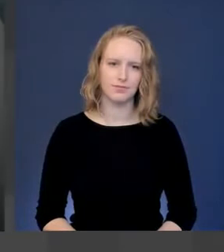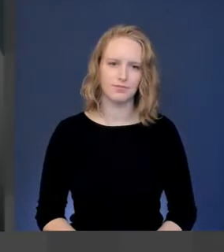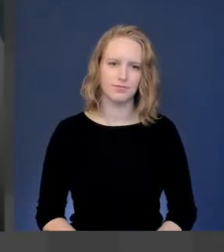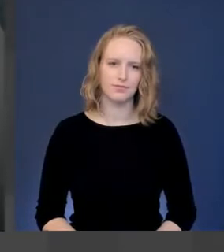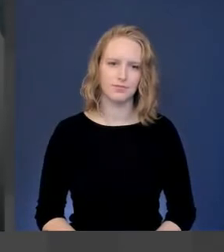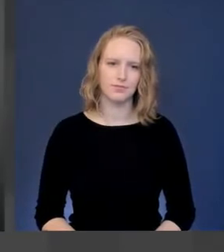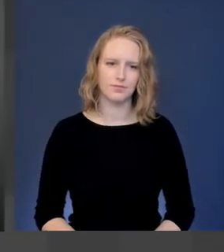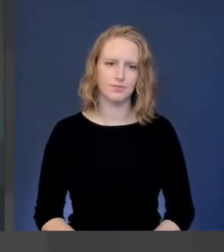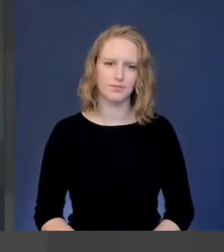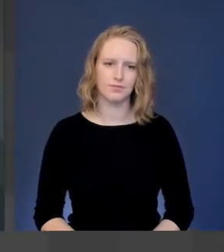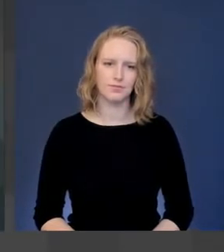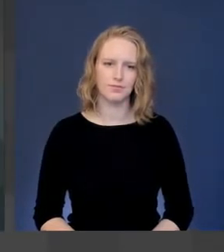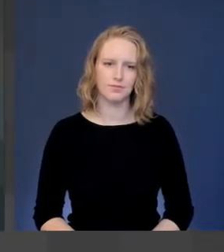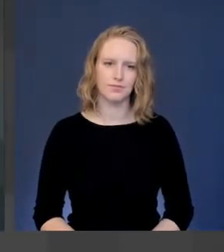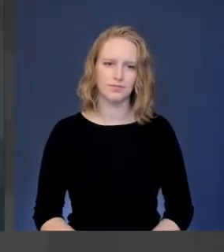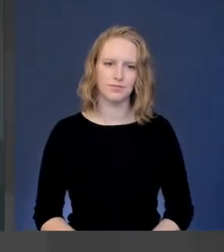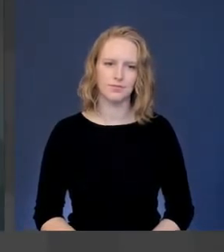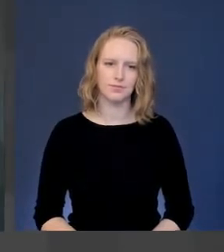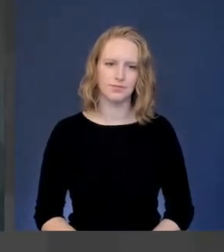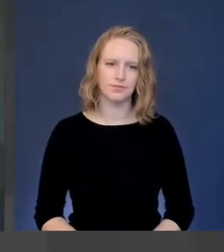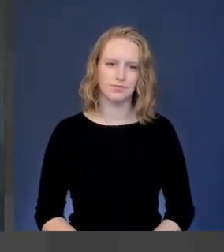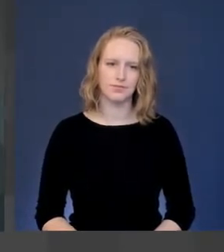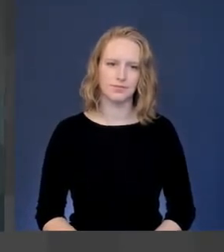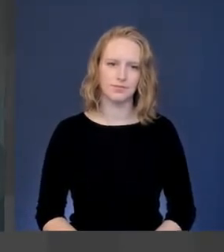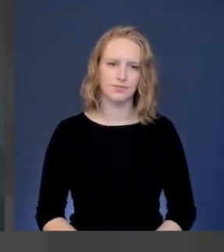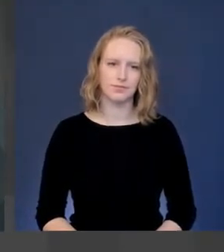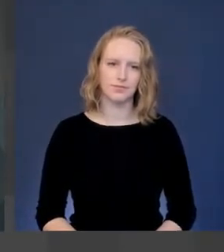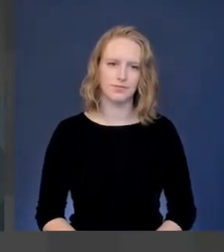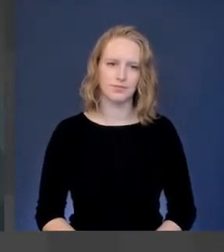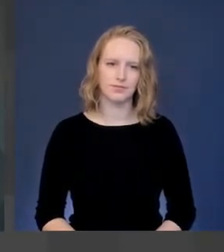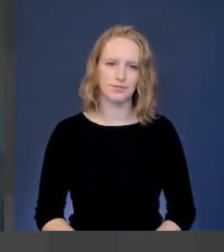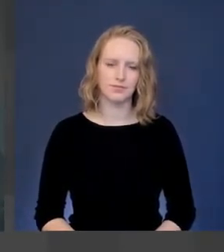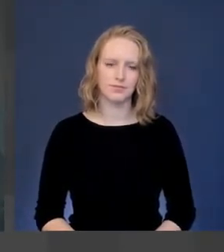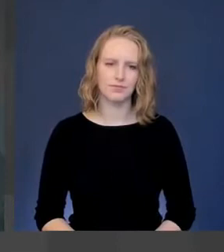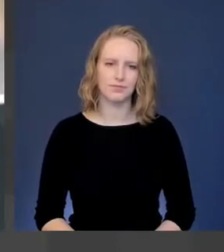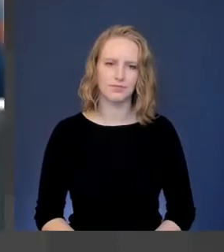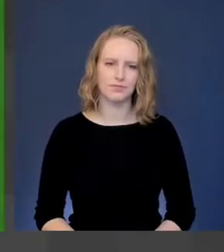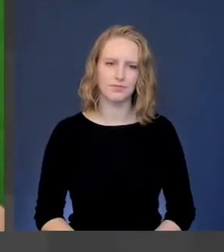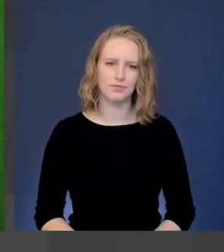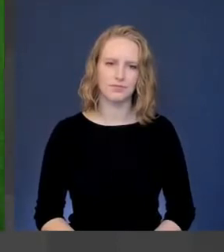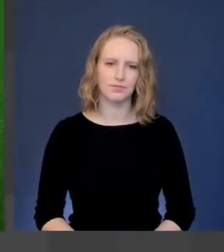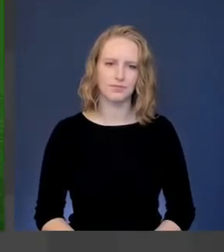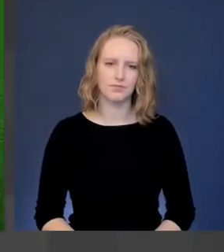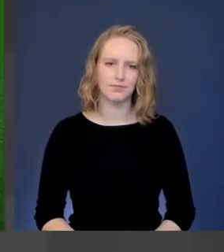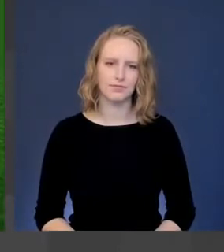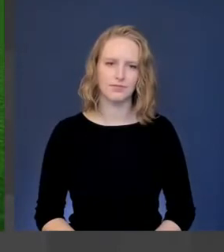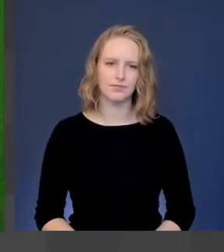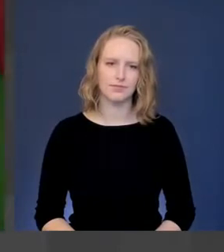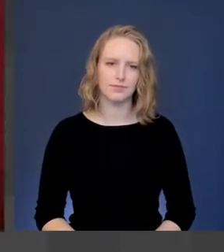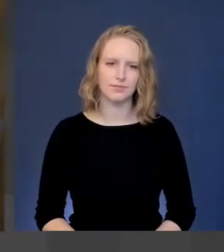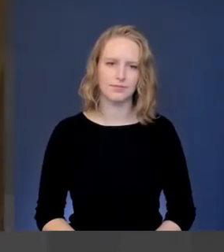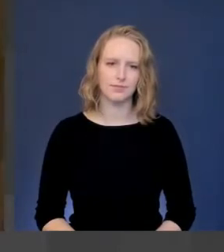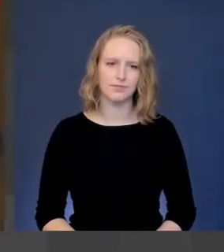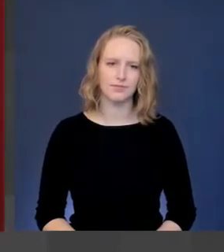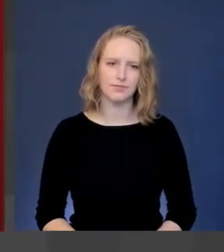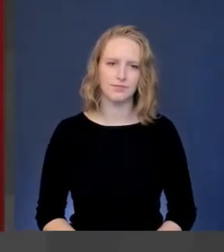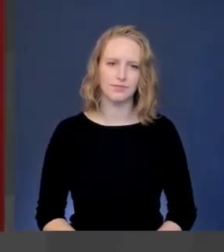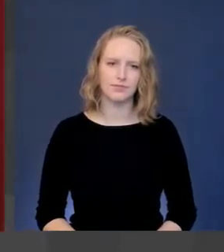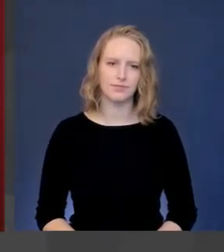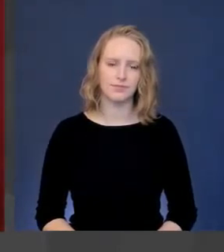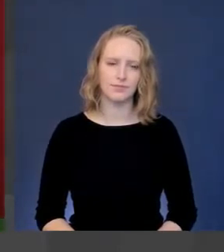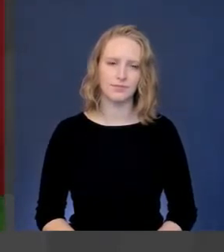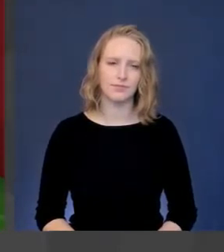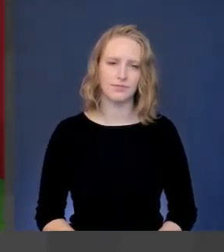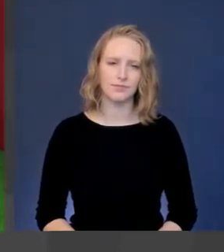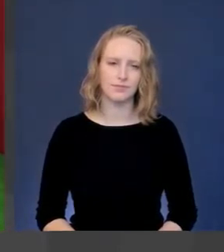3, 2, 1. Tempo encerrado. Agora a gente vai fazer a última troca de salas. Para é o seguinte, galera. Última troca de salas.